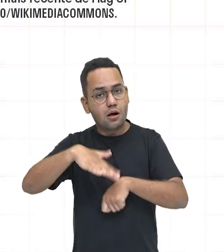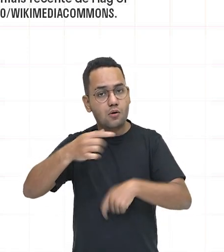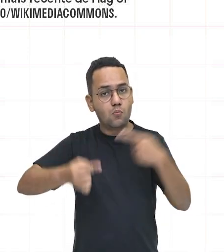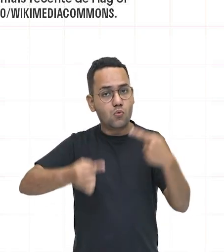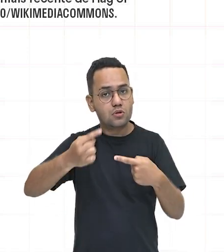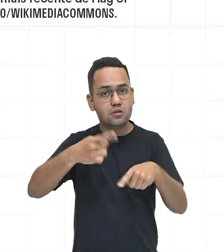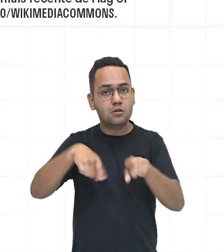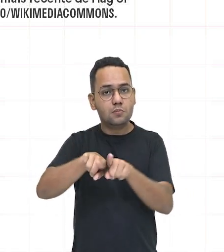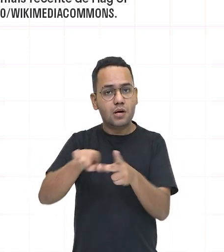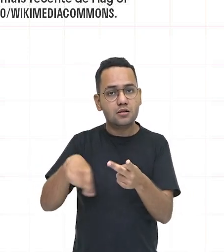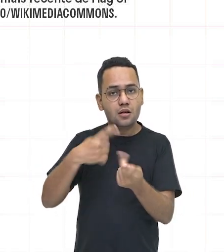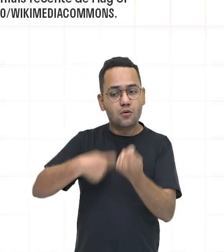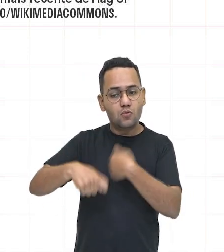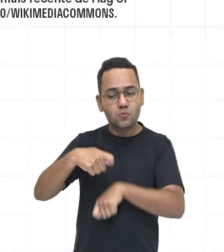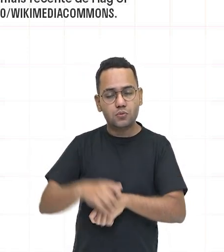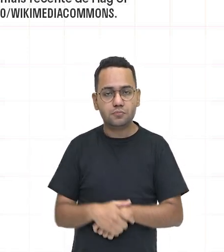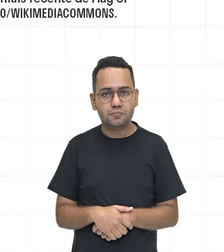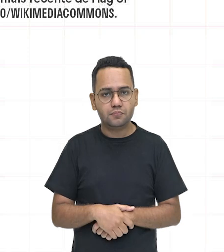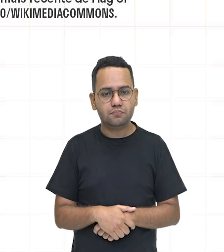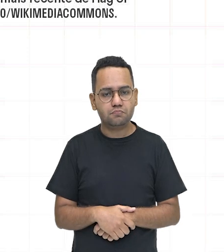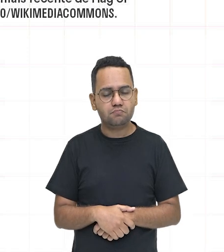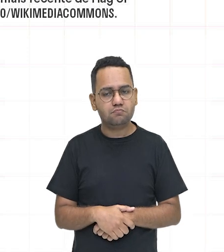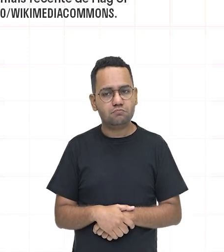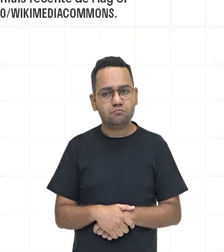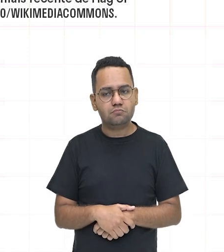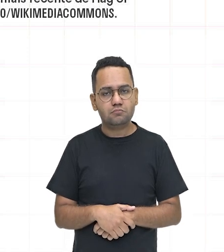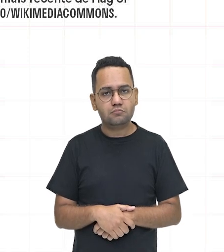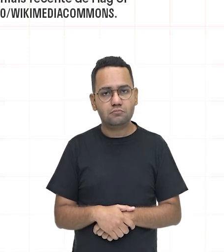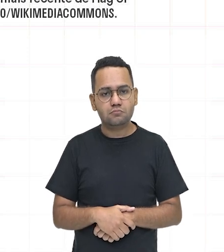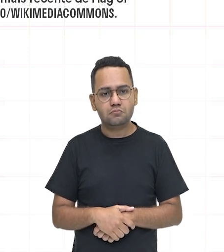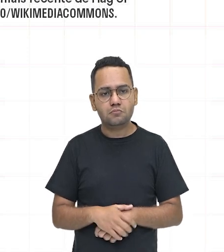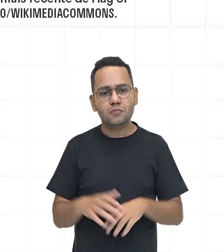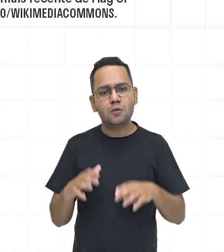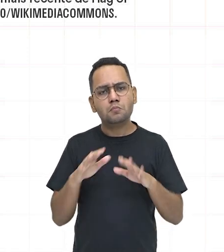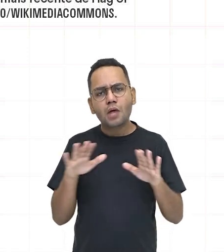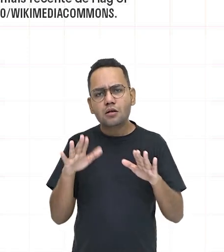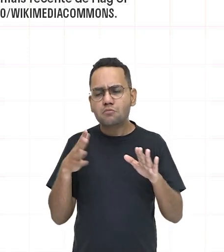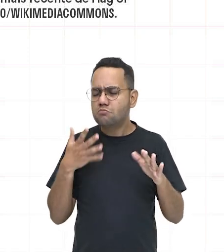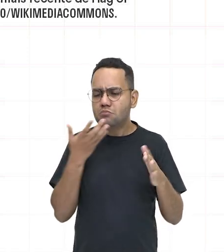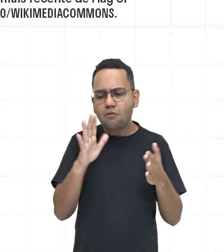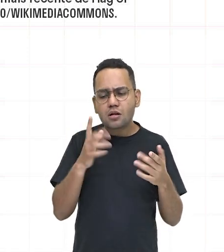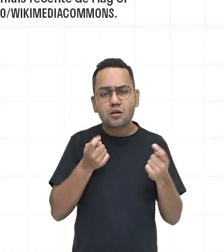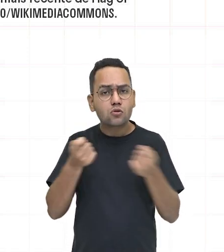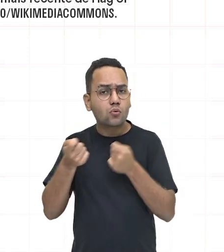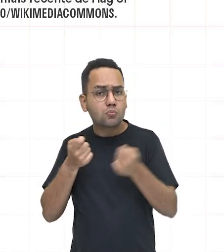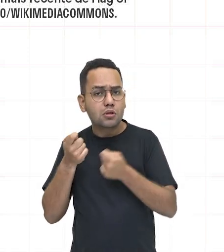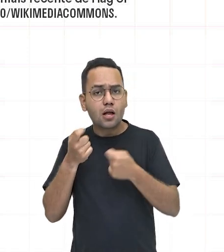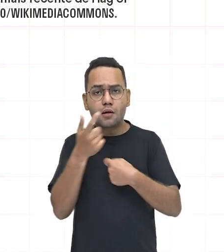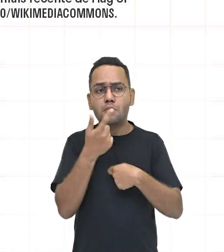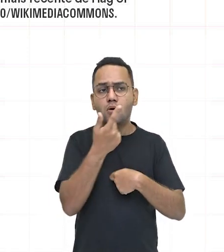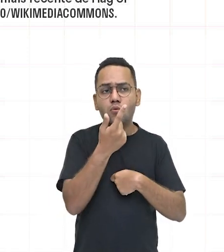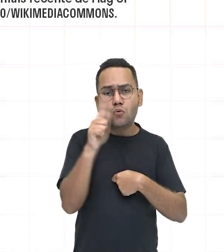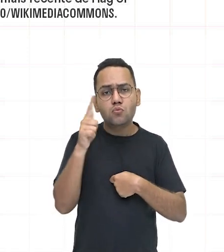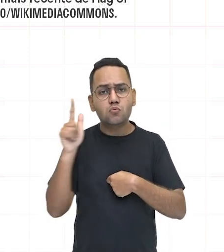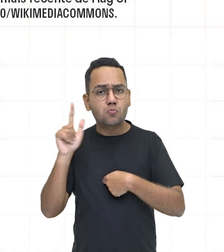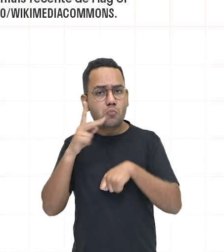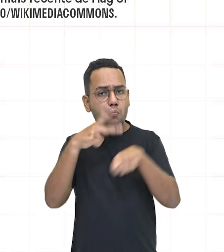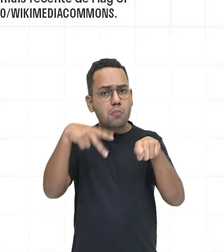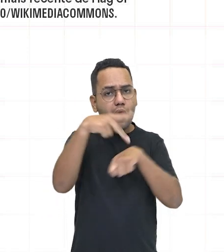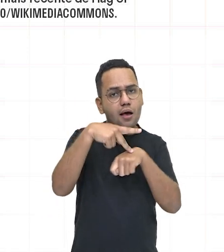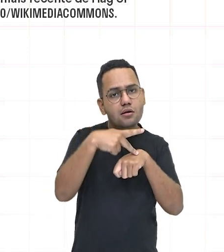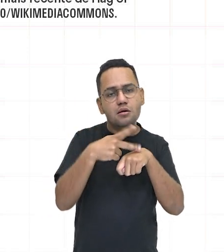e econômica, não queriam ser dominados pelos Estados Unidos da América e também em maior parte